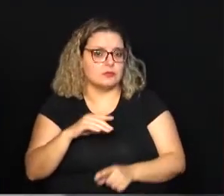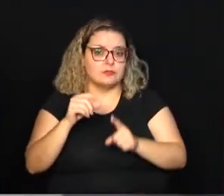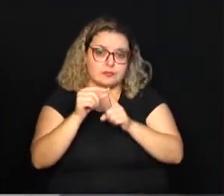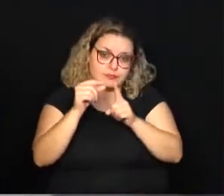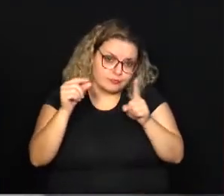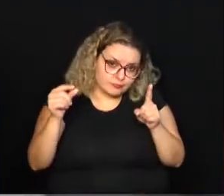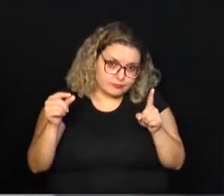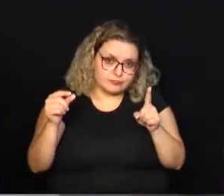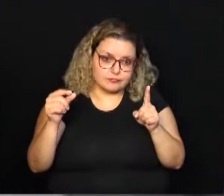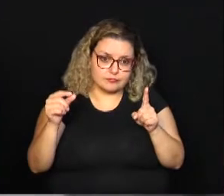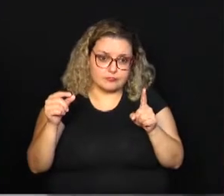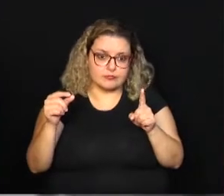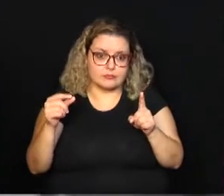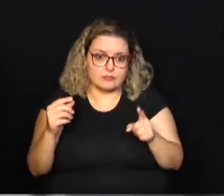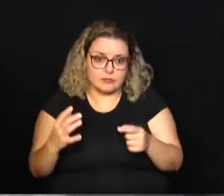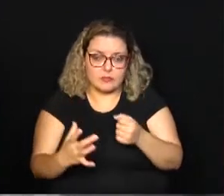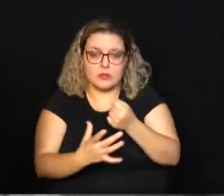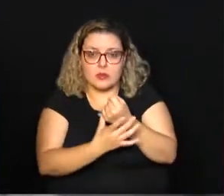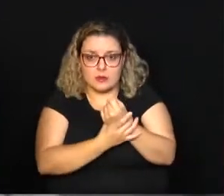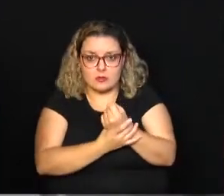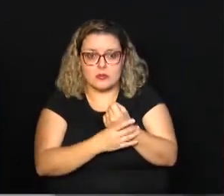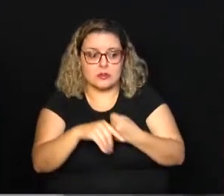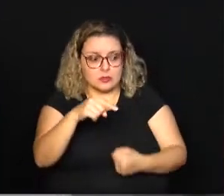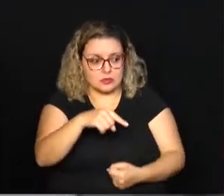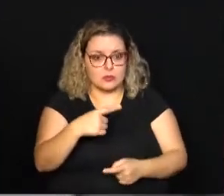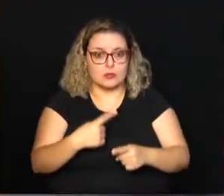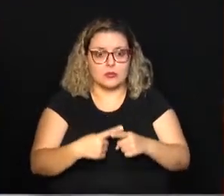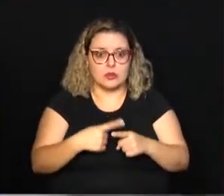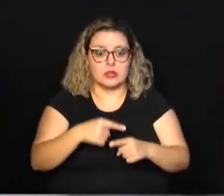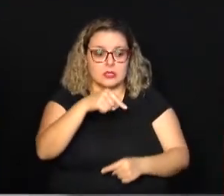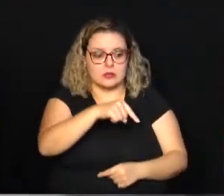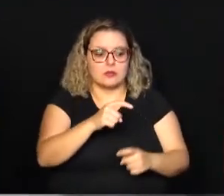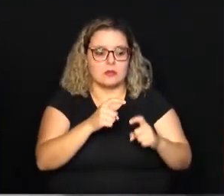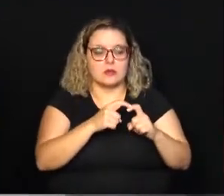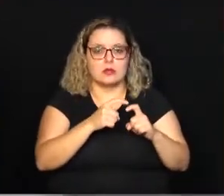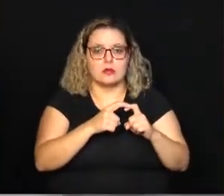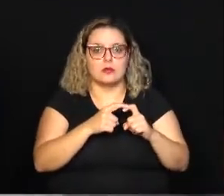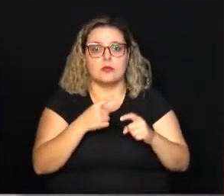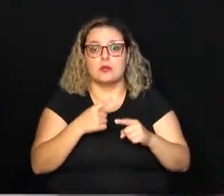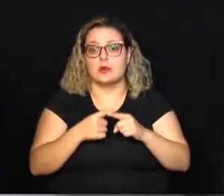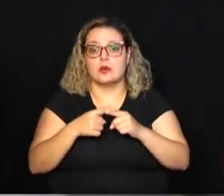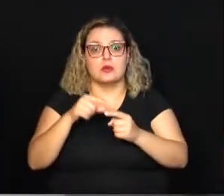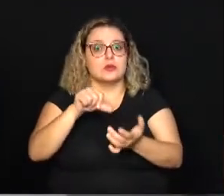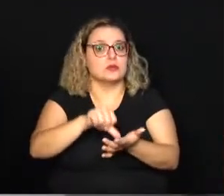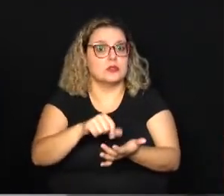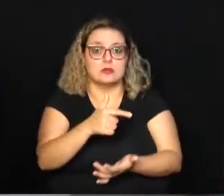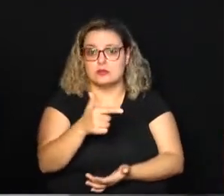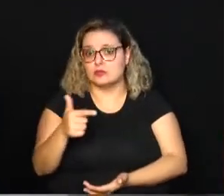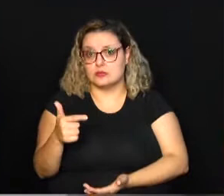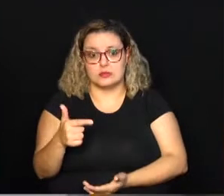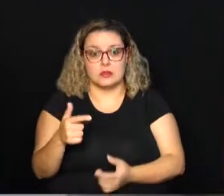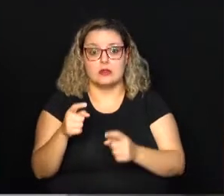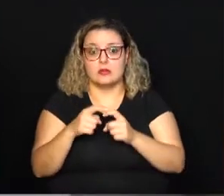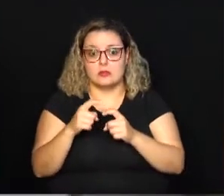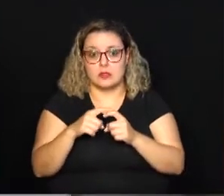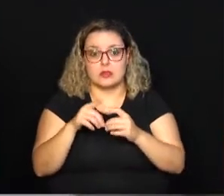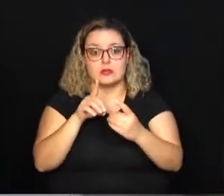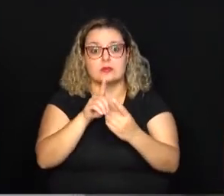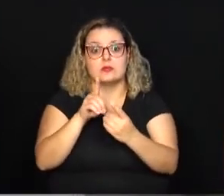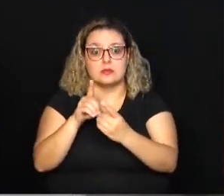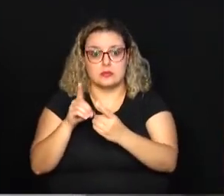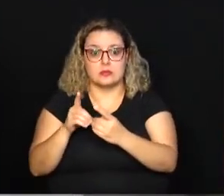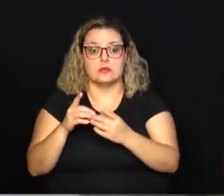mencionou? Olha, eu me sinto mais seguro vir aqui porque eu passo pelo médico. Porque o centro de saúde nem sempre tem o médico para atender. Mas